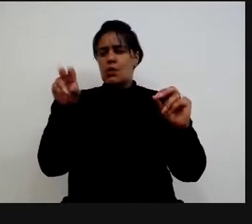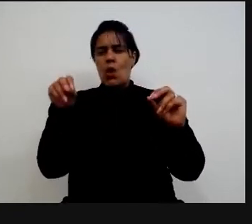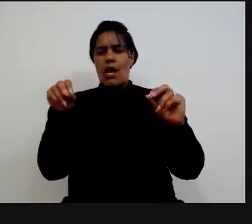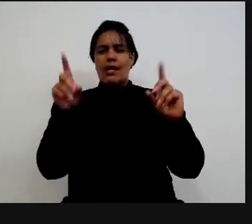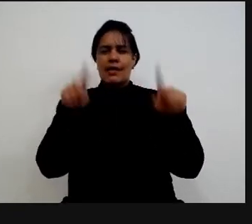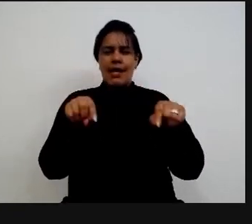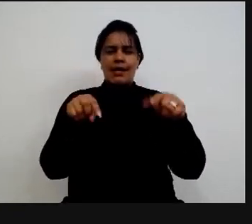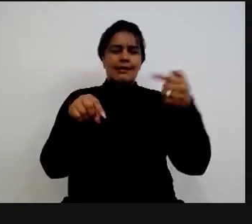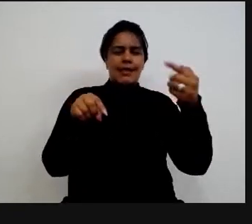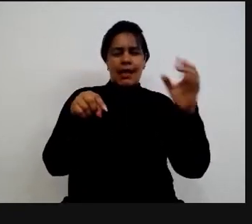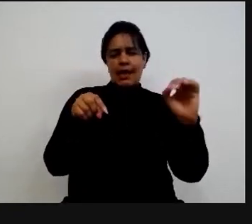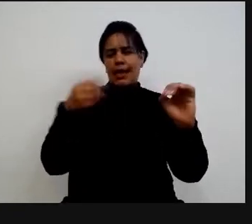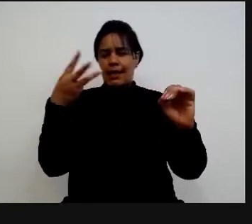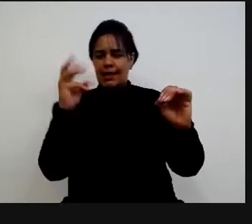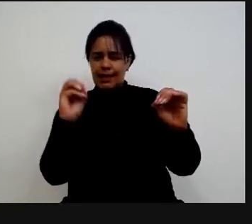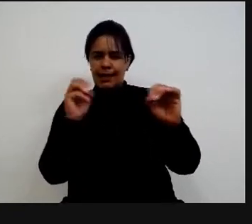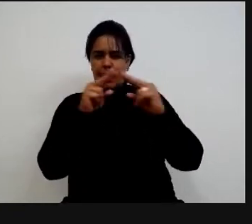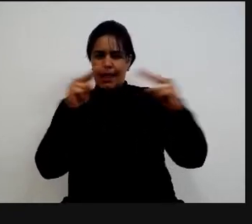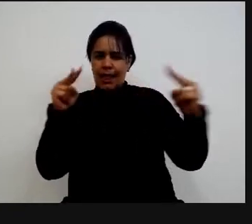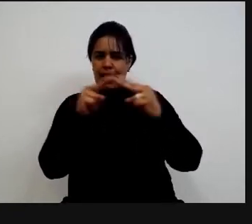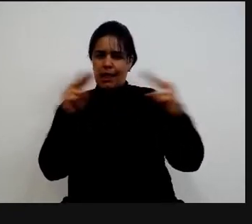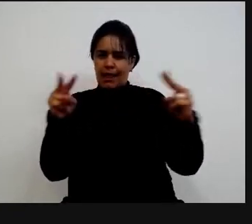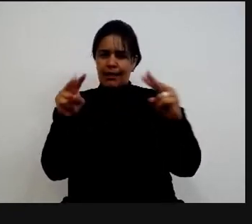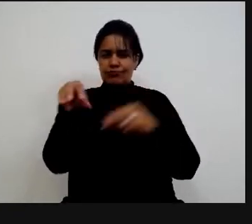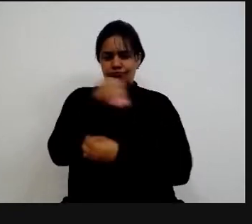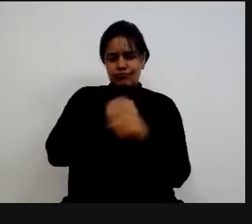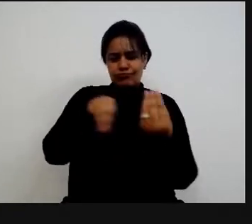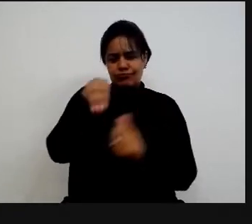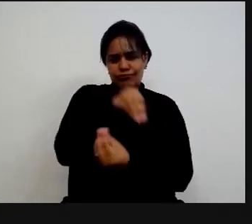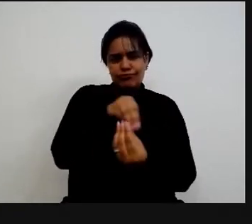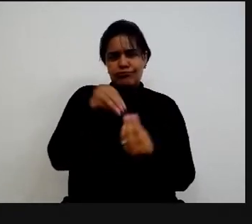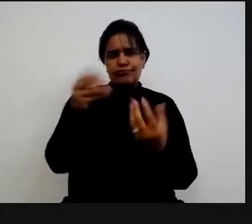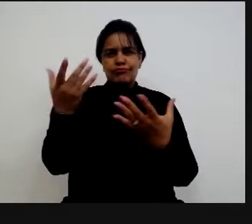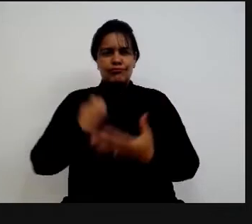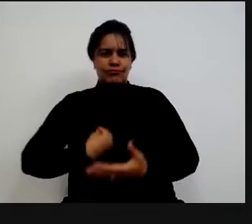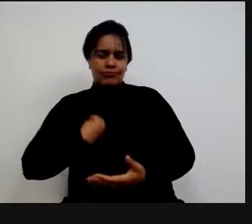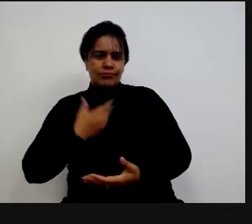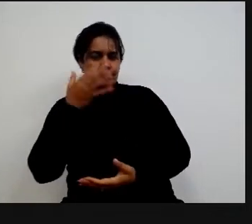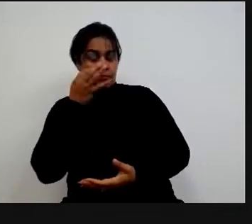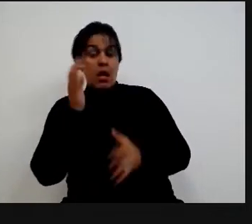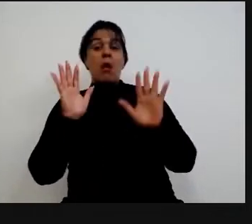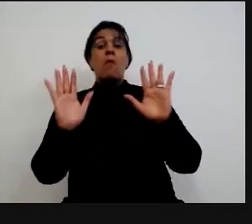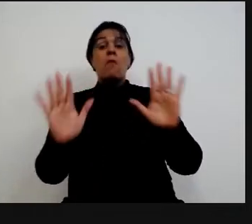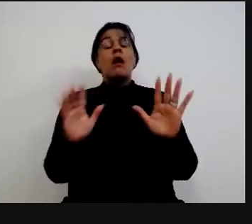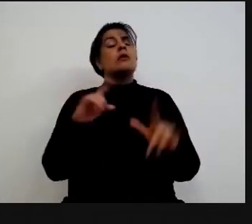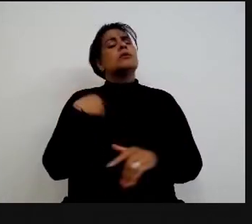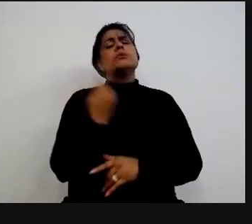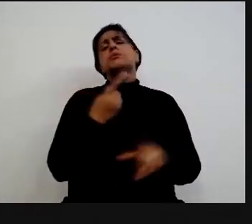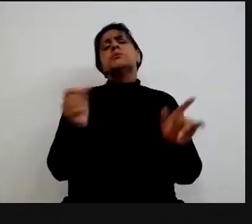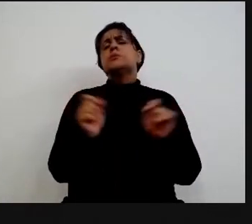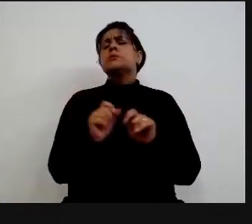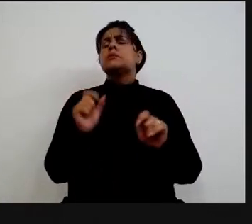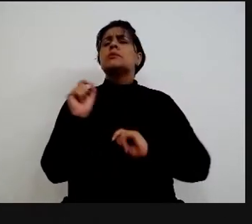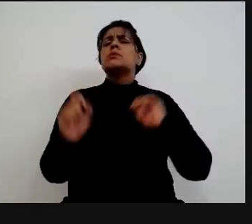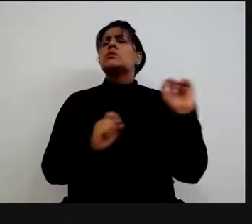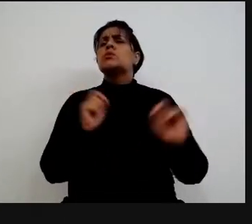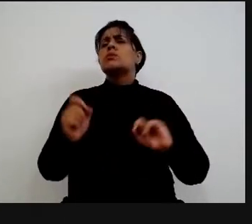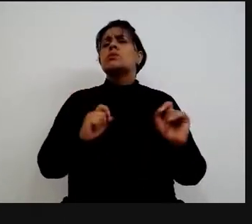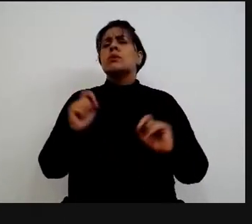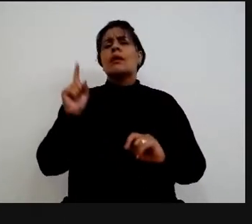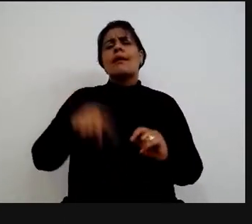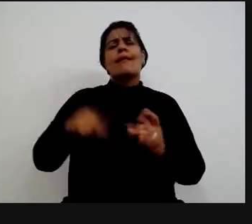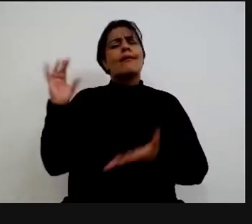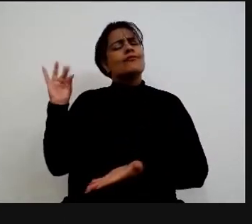né? 70-30, e foi se aprofundando. Mas, de fato, o que é que a gente faz nessa realidade da